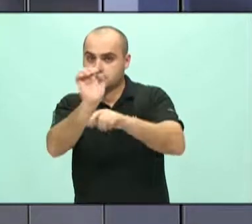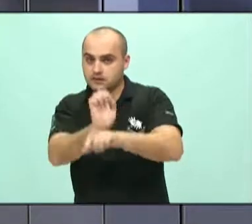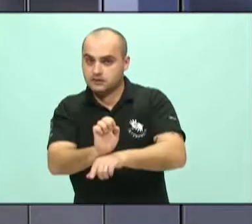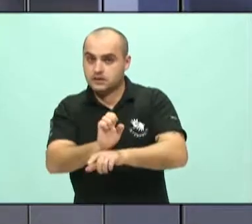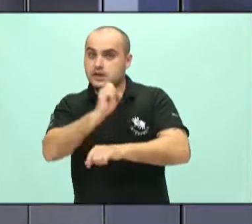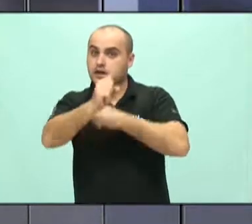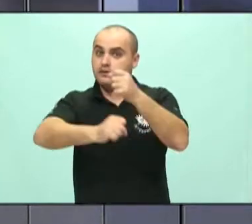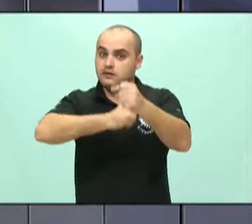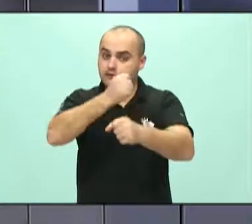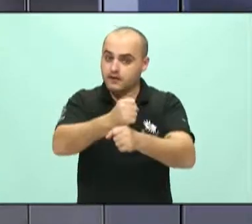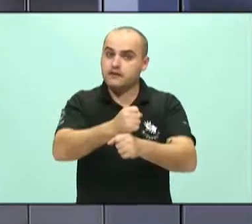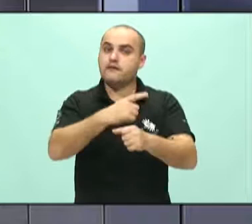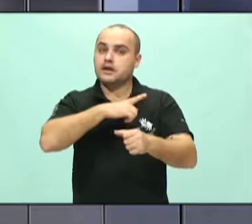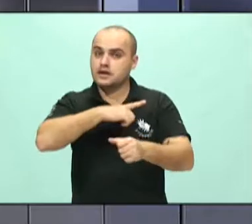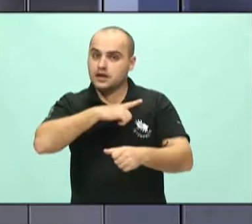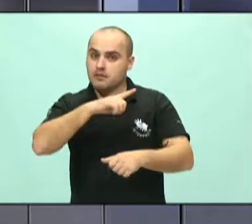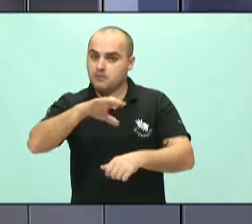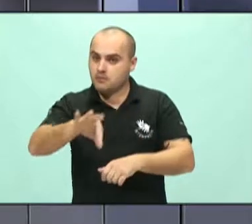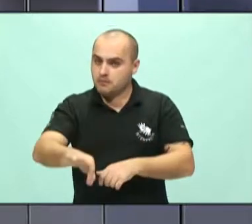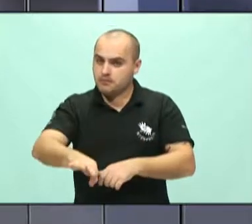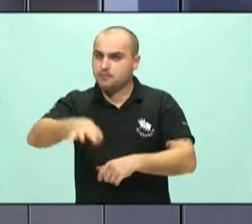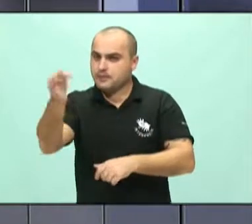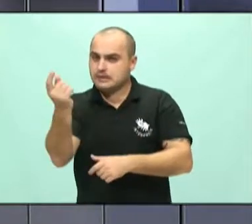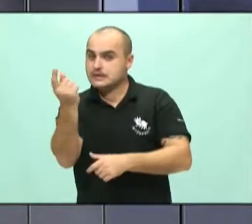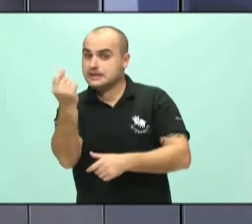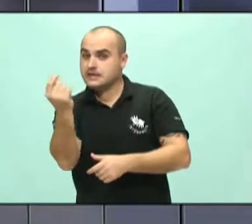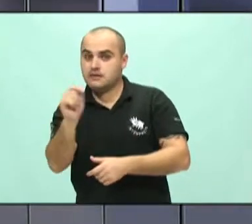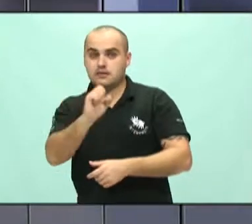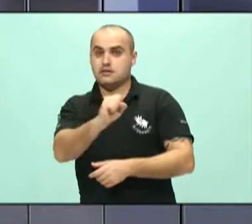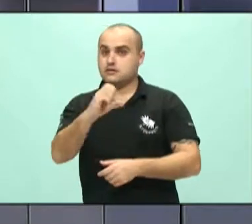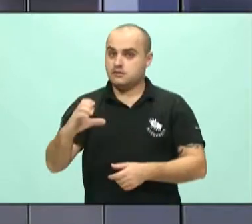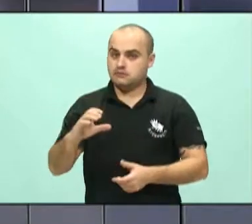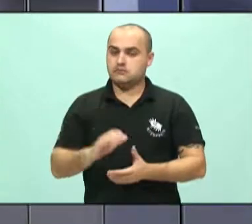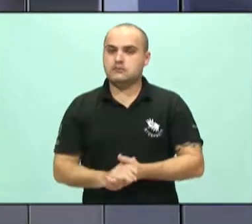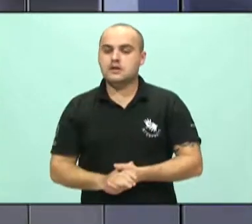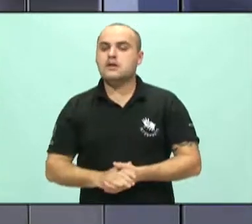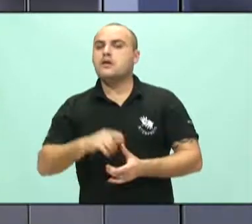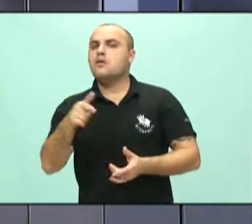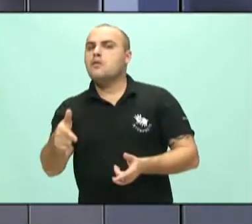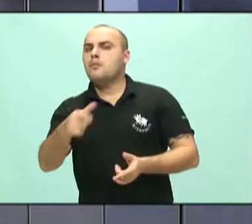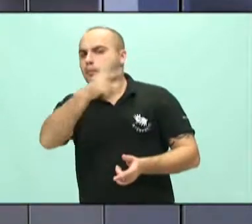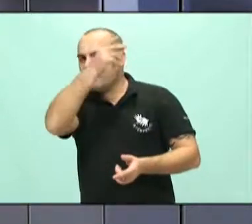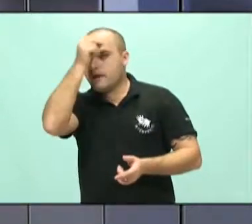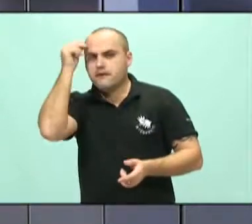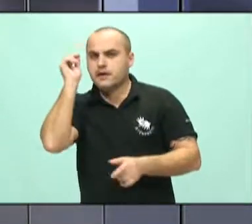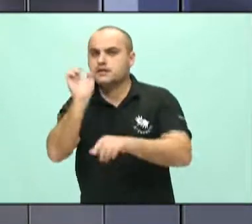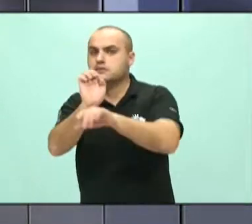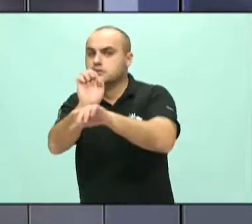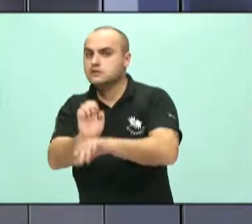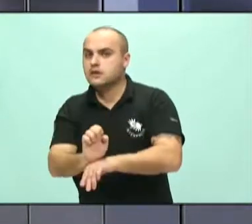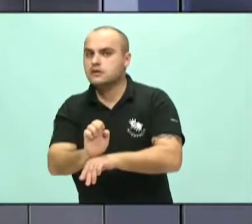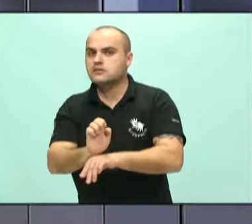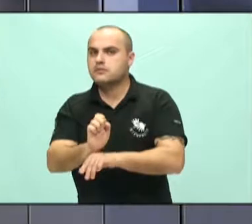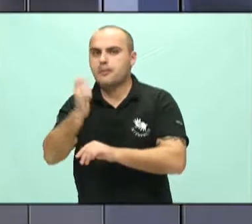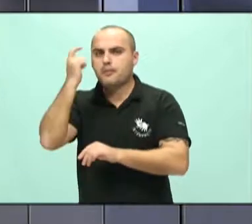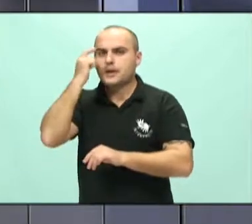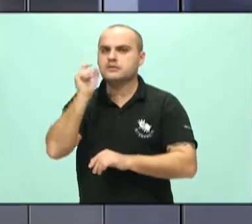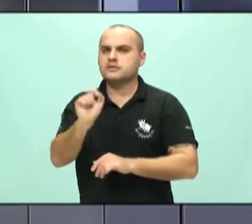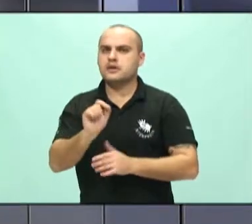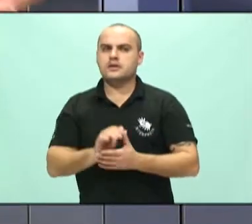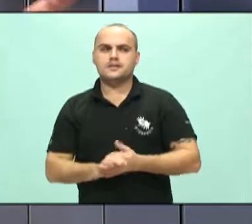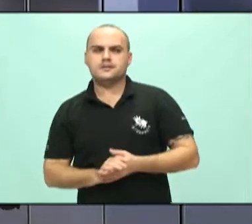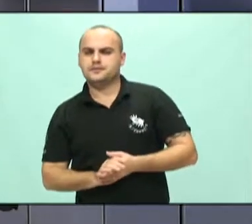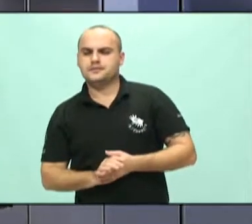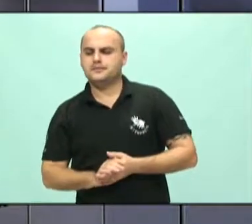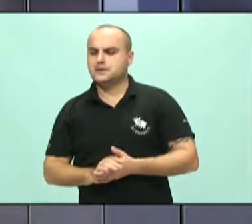torne a maior economia de Santa Catarina, fazem hoje com que o governo do estado adote uma política de Robin Hood,